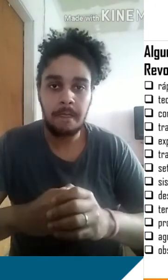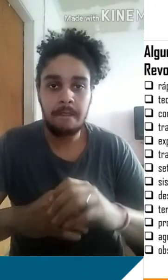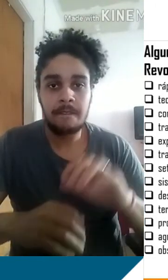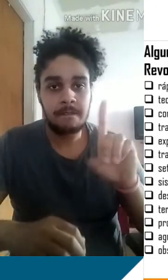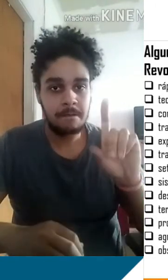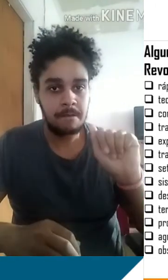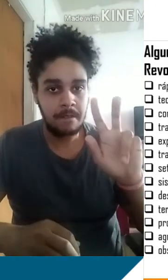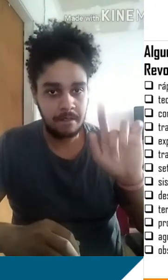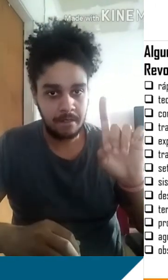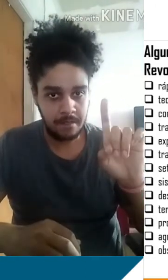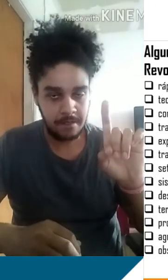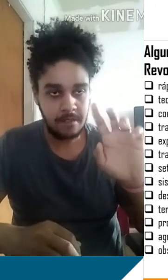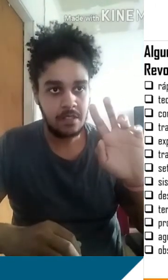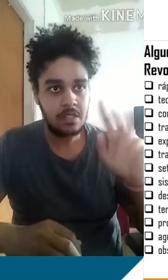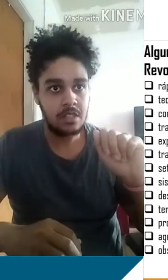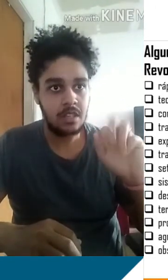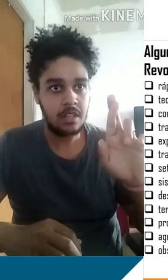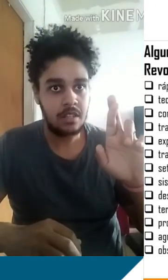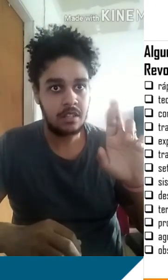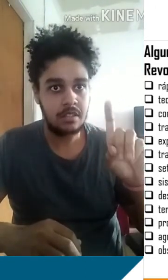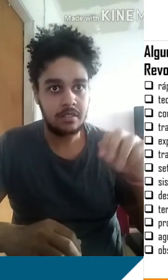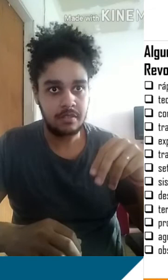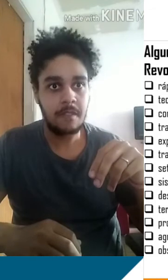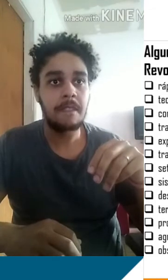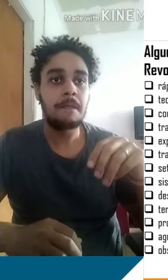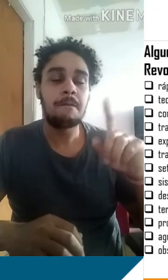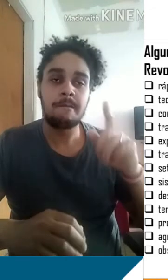acumulação flexível, tá? Acumulação financeira, no caso.